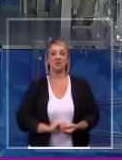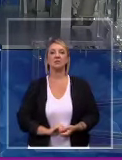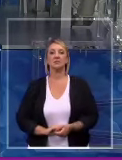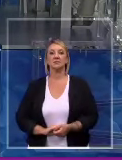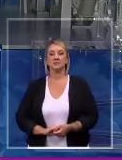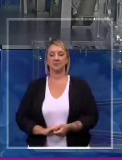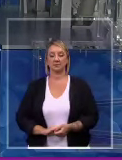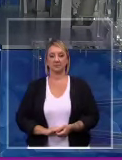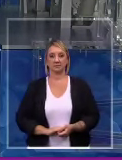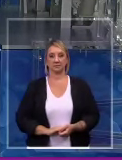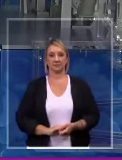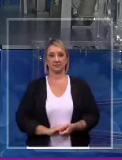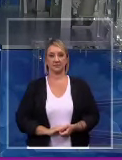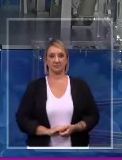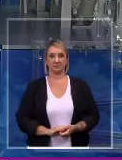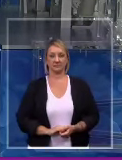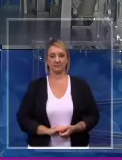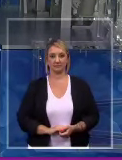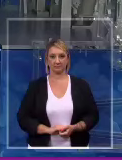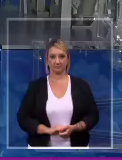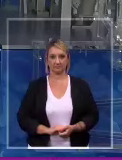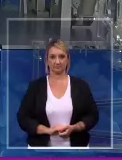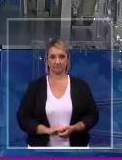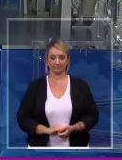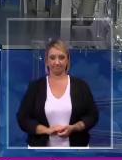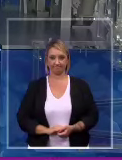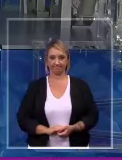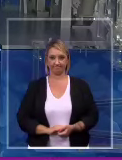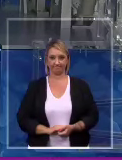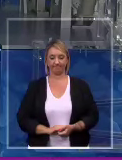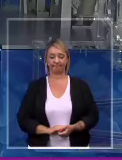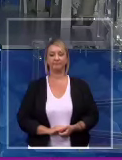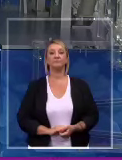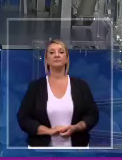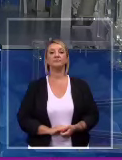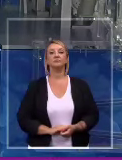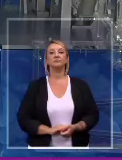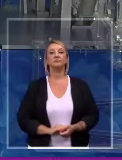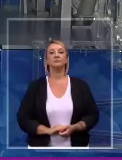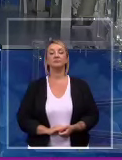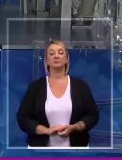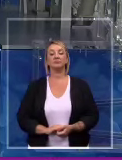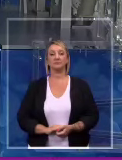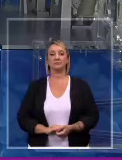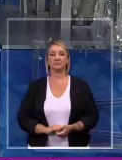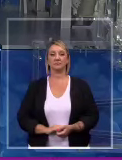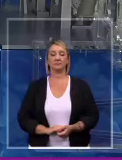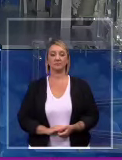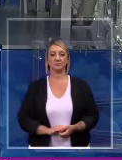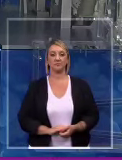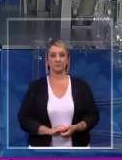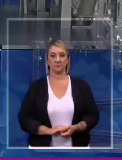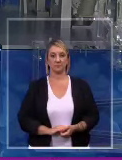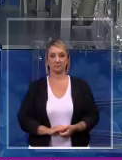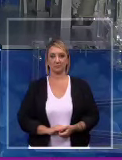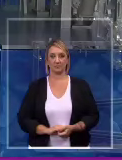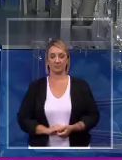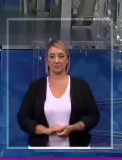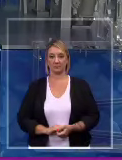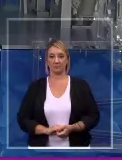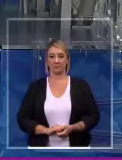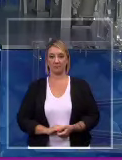número 06. Foi a bola que caiu nesse momento, agora a penúltima bola a ser sorteada, concurso 1903 da Loto Fácil, caiu a